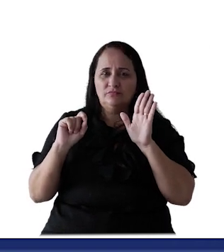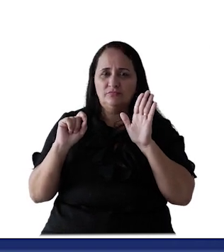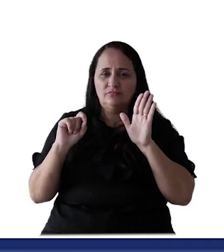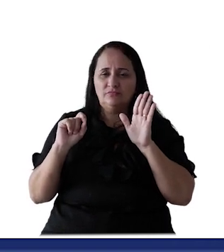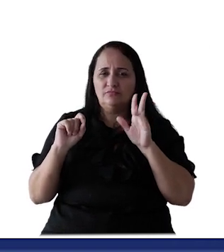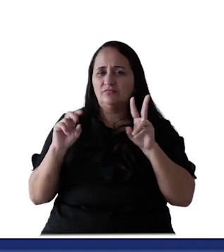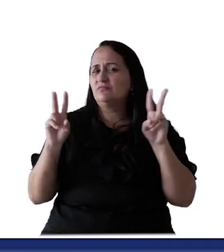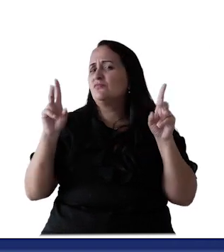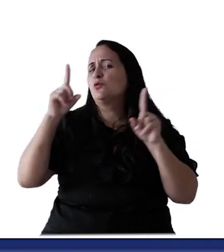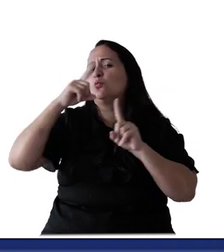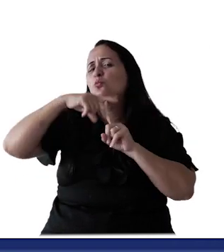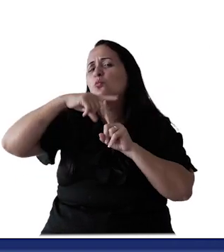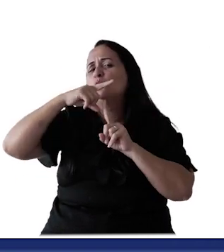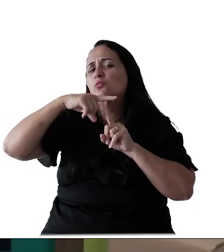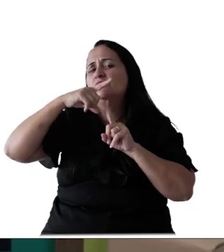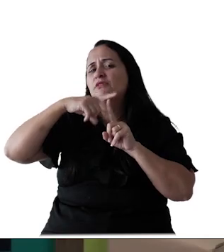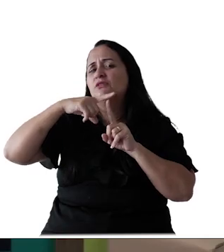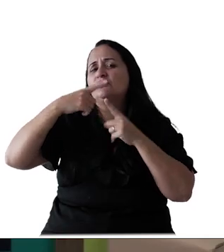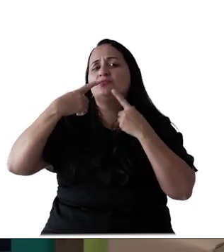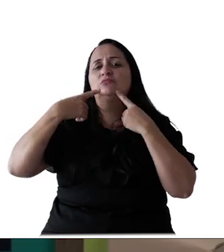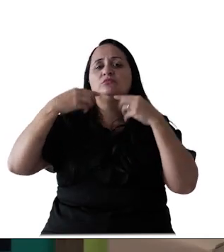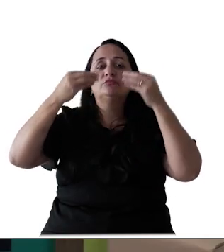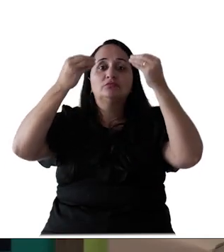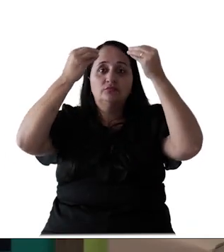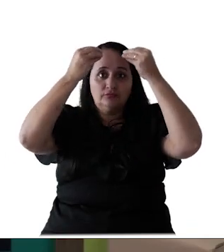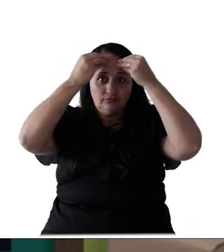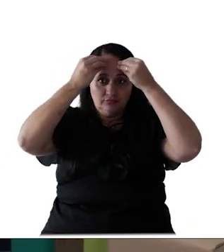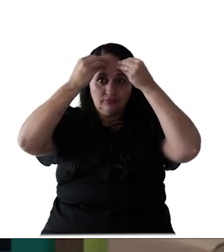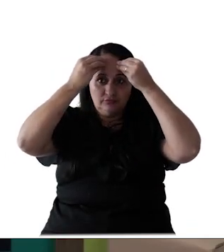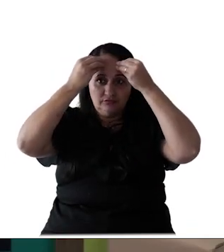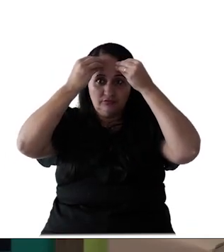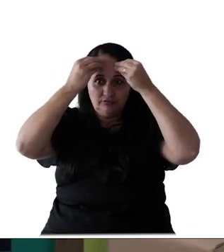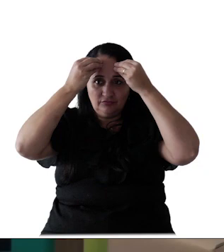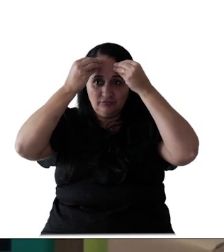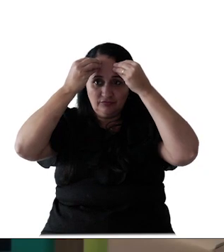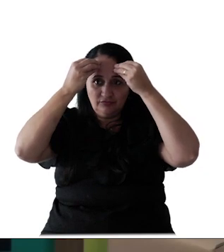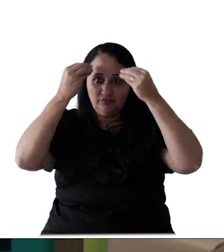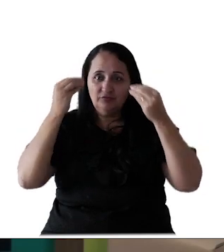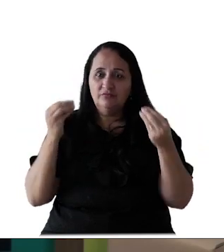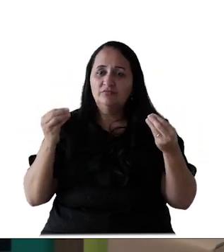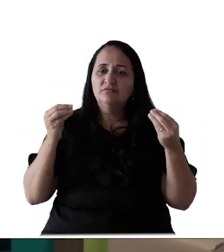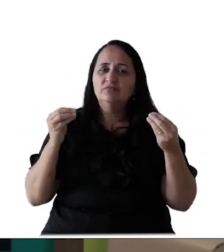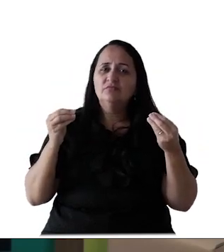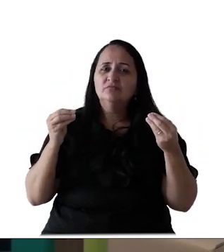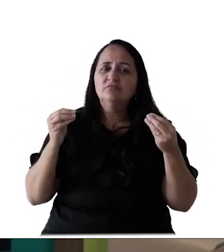que tipo de linguagem? Bom, nessa expressão tô aqui, a palavra